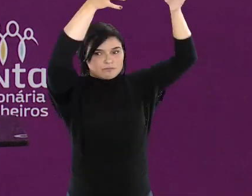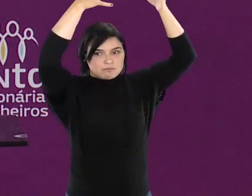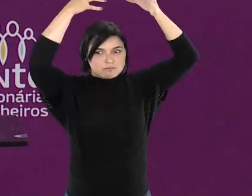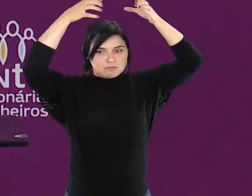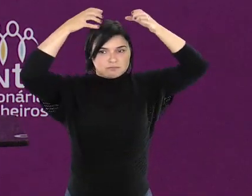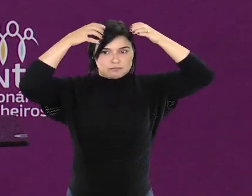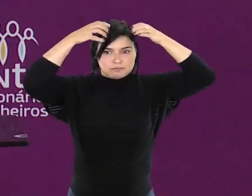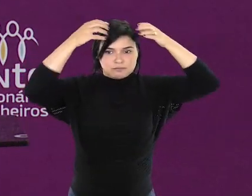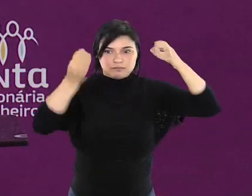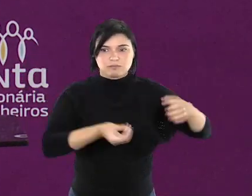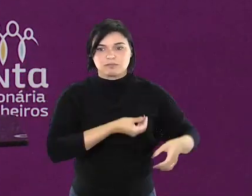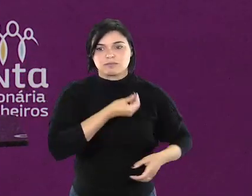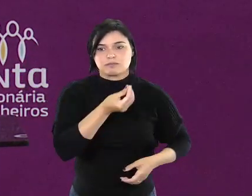da vida amém